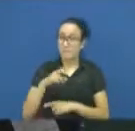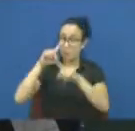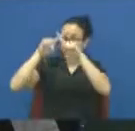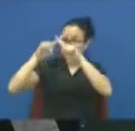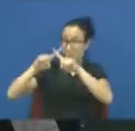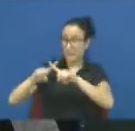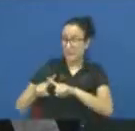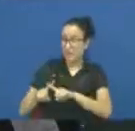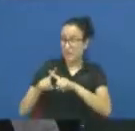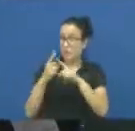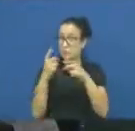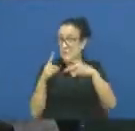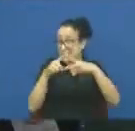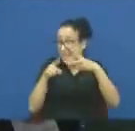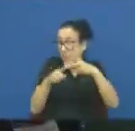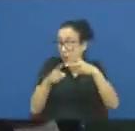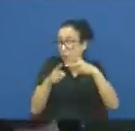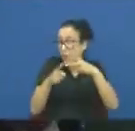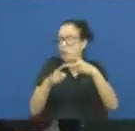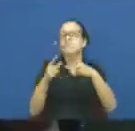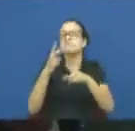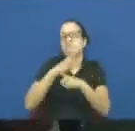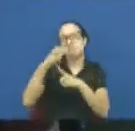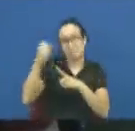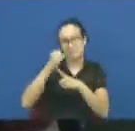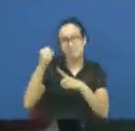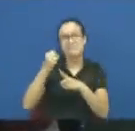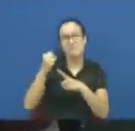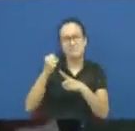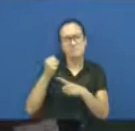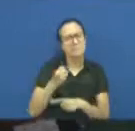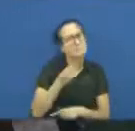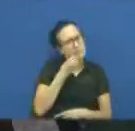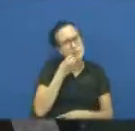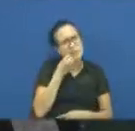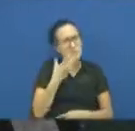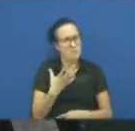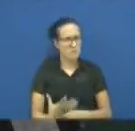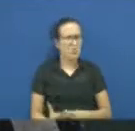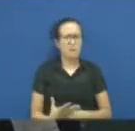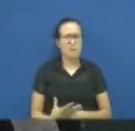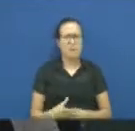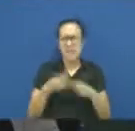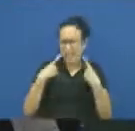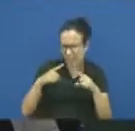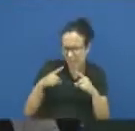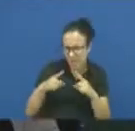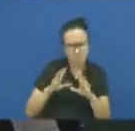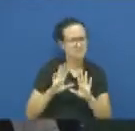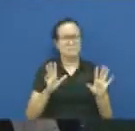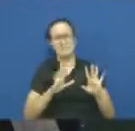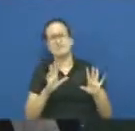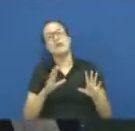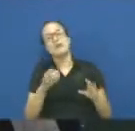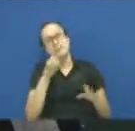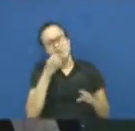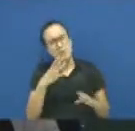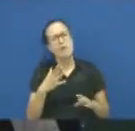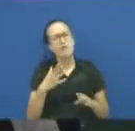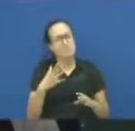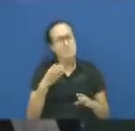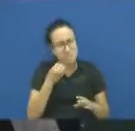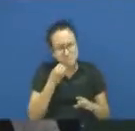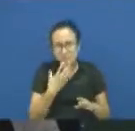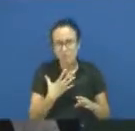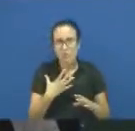Eu sei que tem gente aí que chorou, que reclamou, fomos vice-campeões paulistas. É muita coisa. É muita